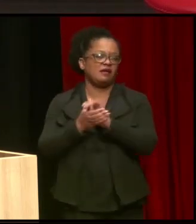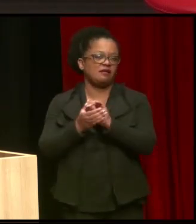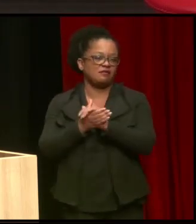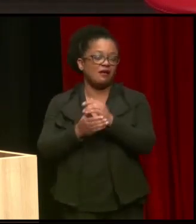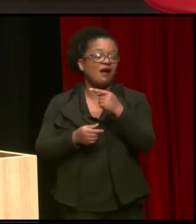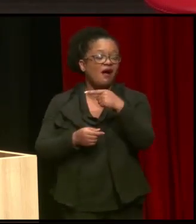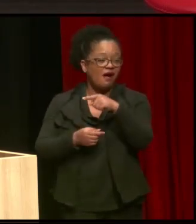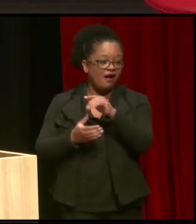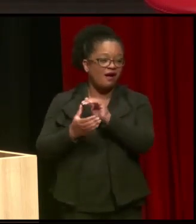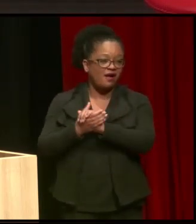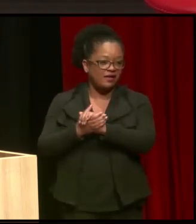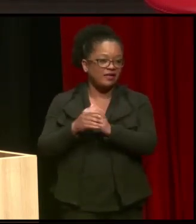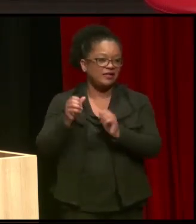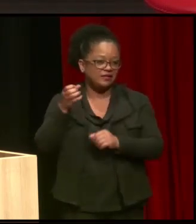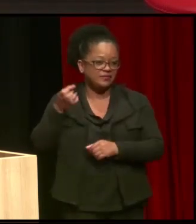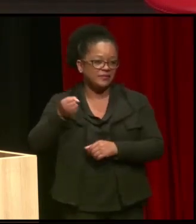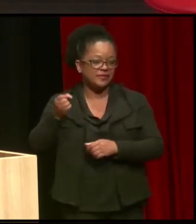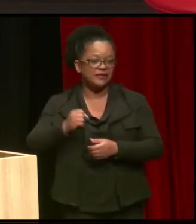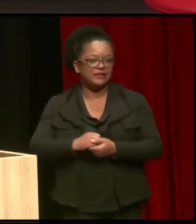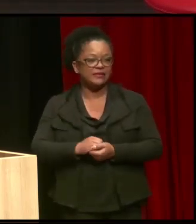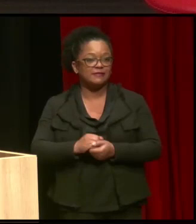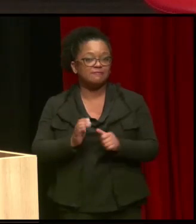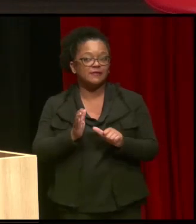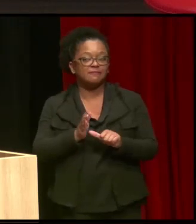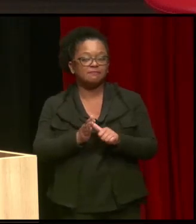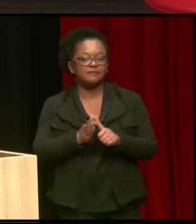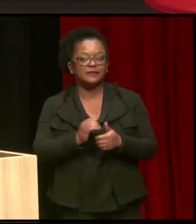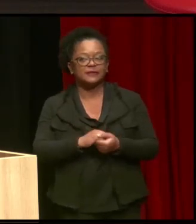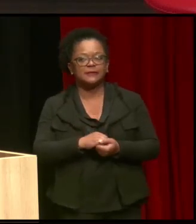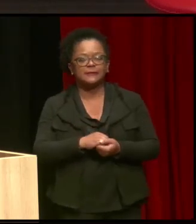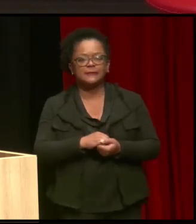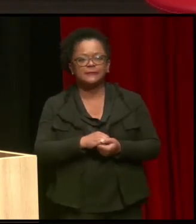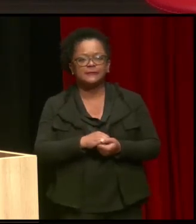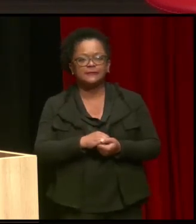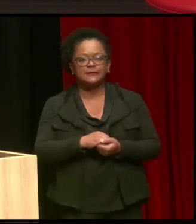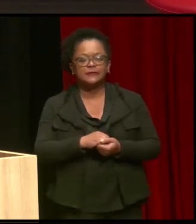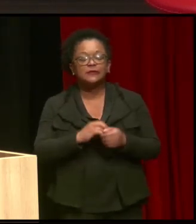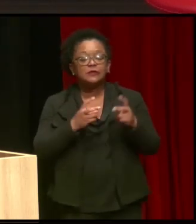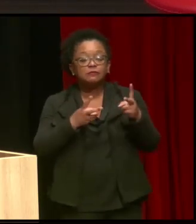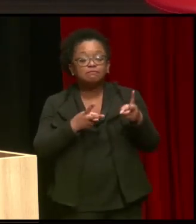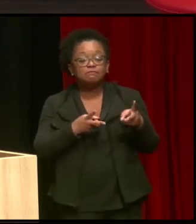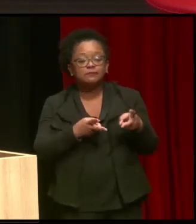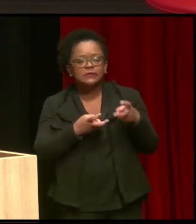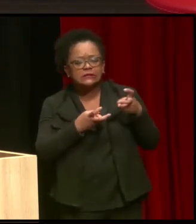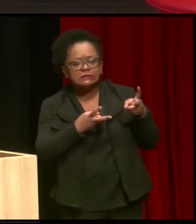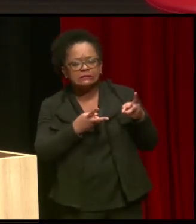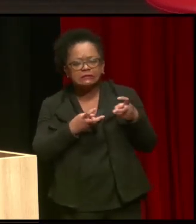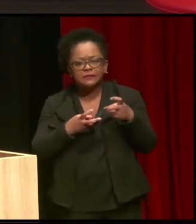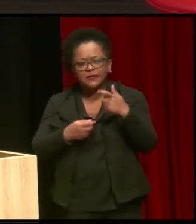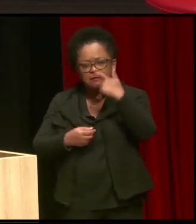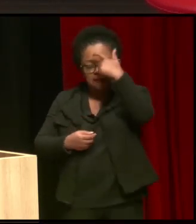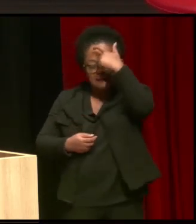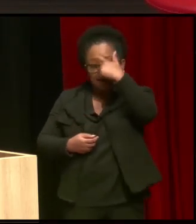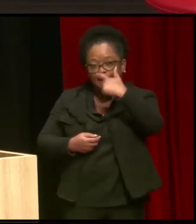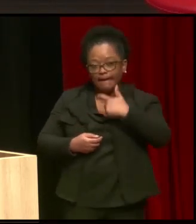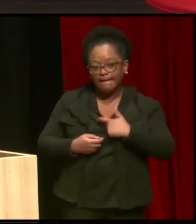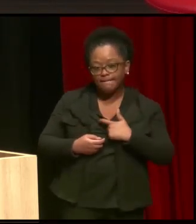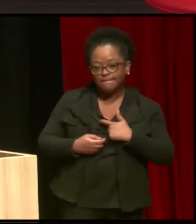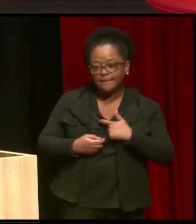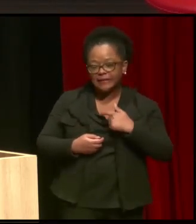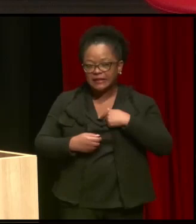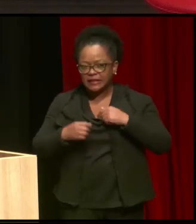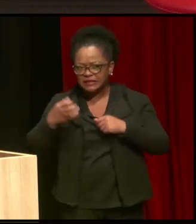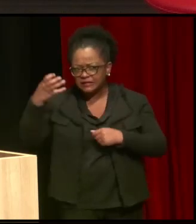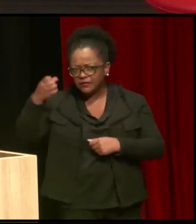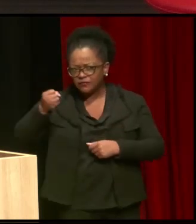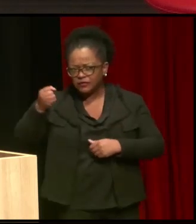dizer? Então a primeira coisa que eu olho numa igreja quando eu vou, é se tem pessoa que parece comigo, fisicamente, da minha